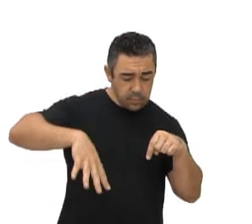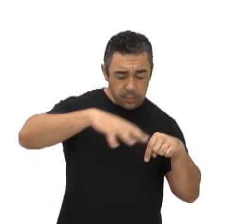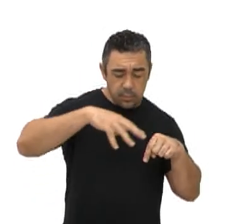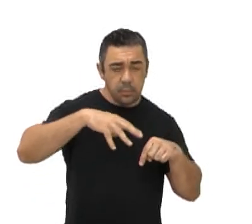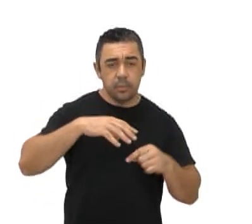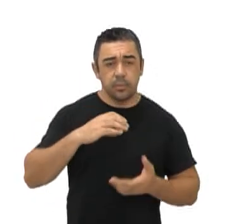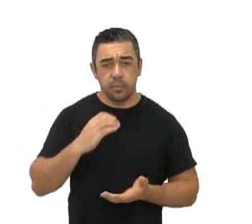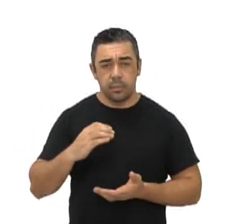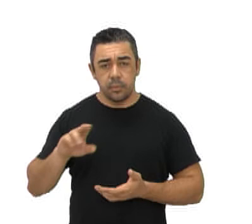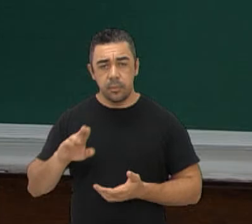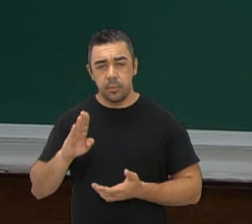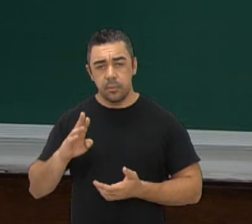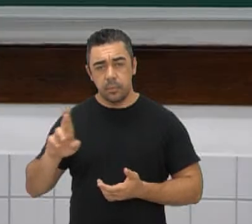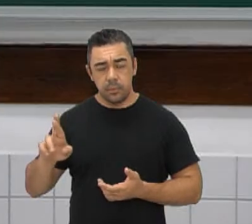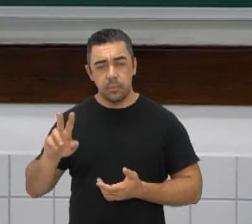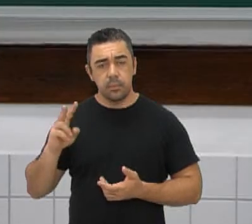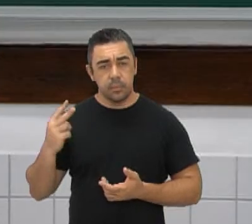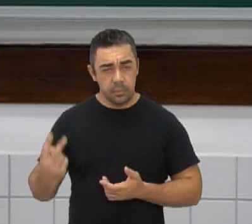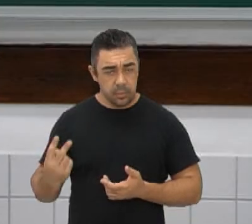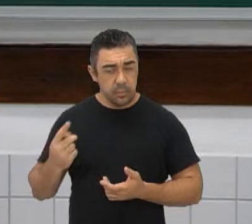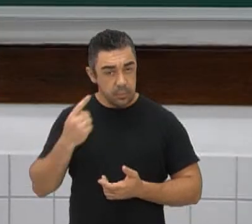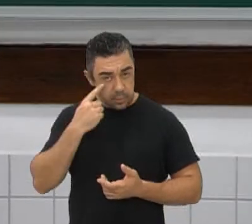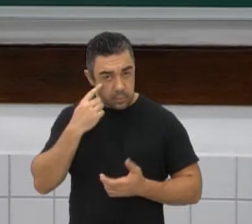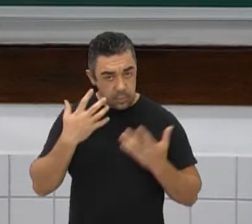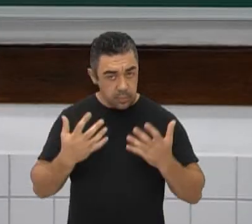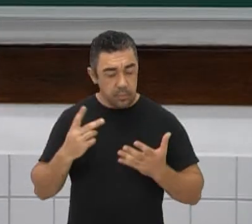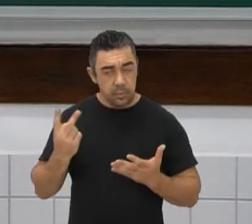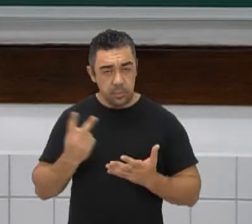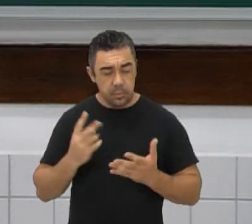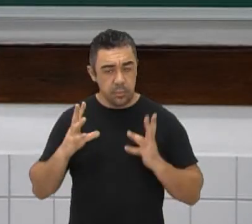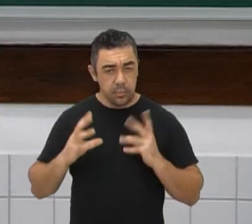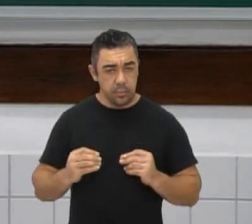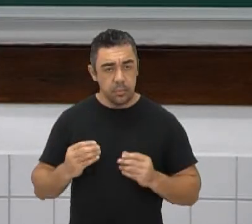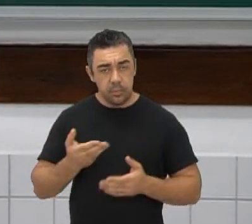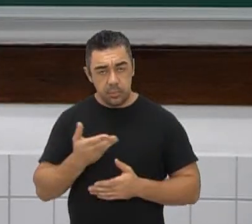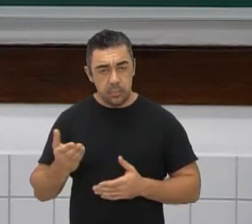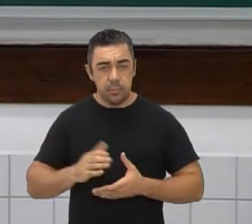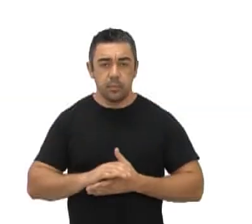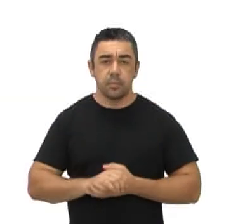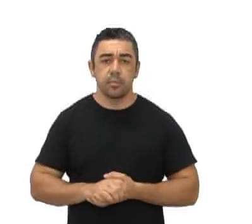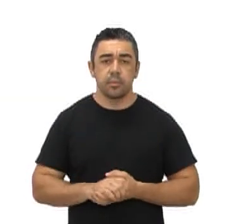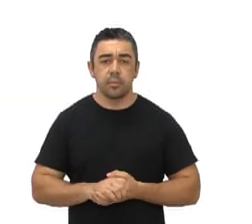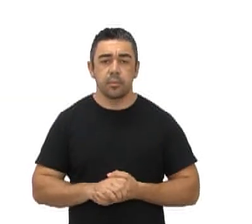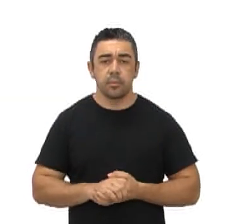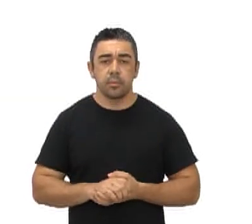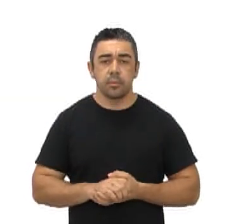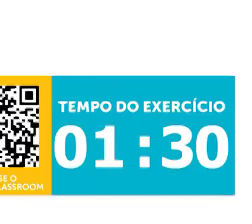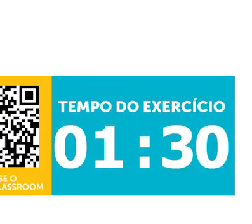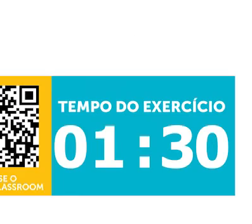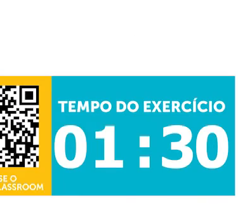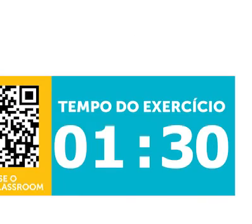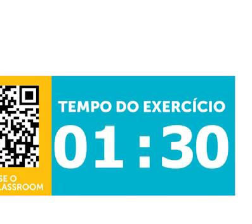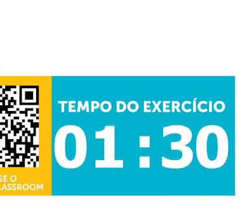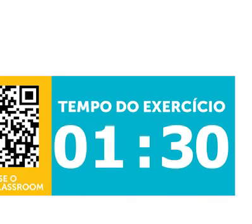é o CuBr2. Eu quero todas as reações ali e os processos que ocorrem nelas. Agora é com vocês.